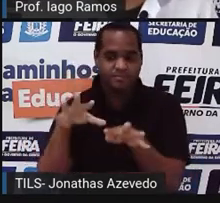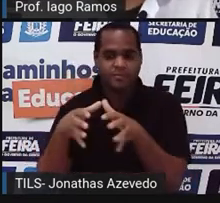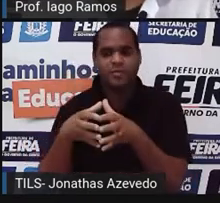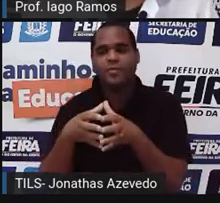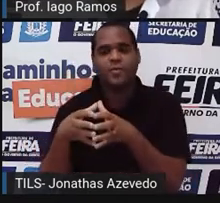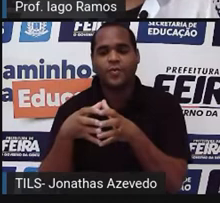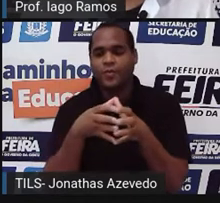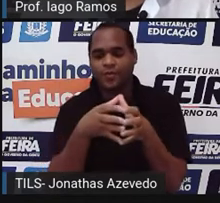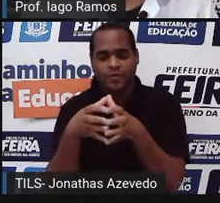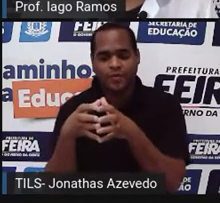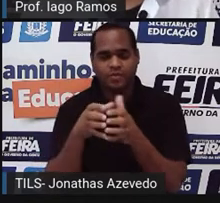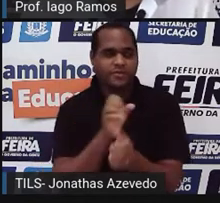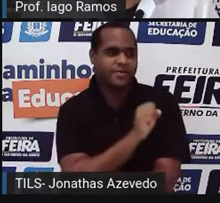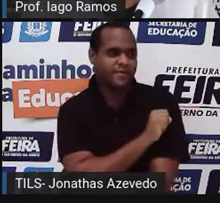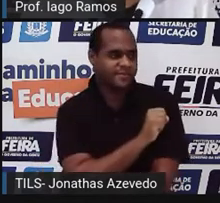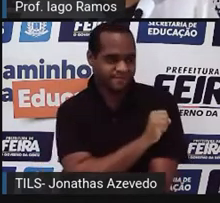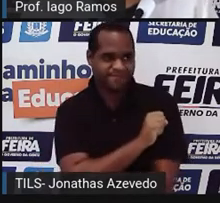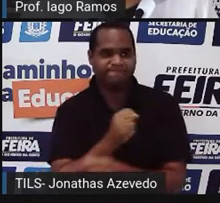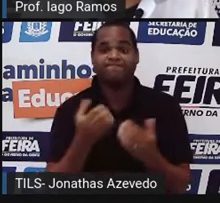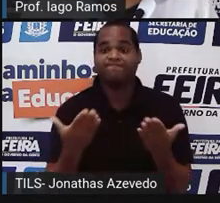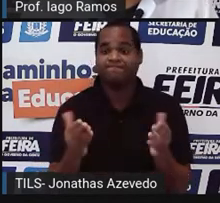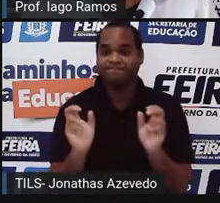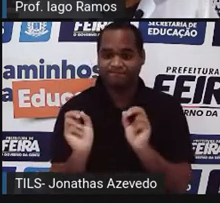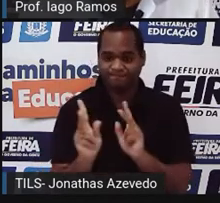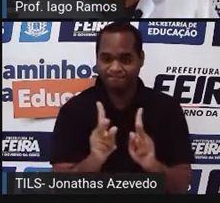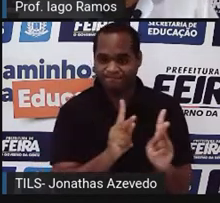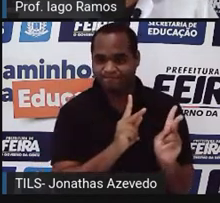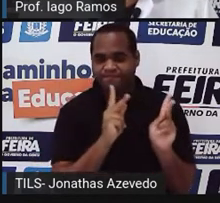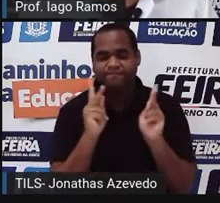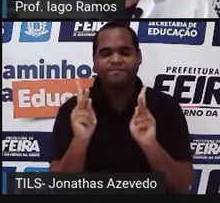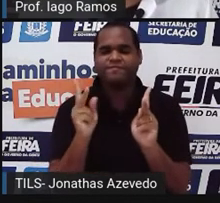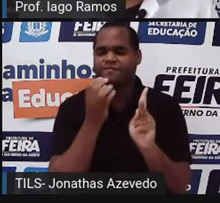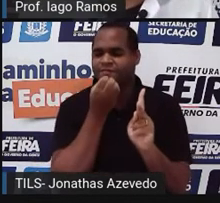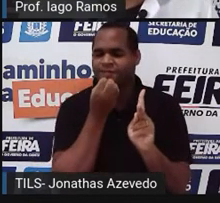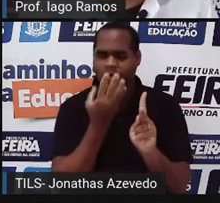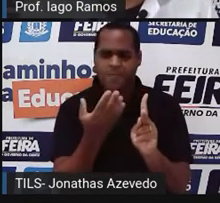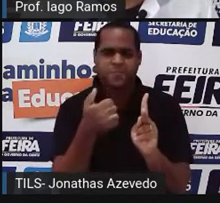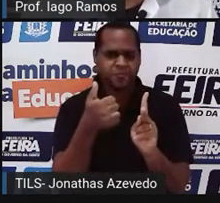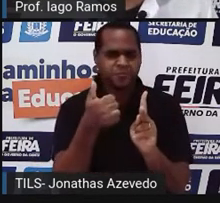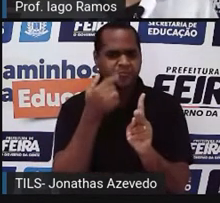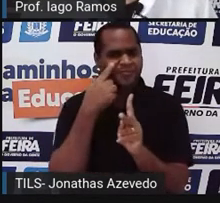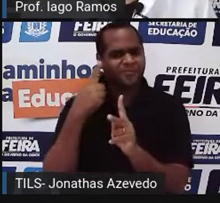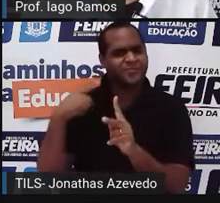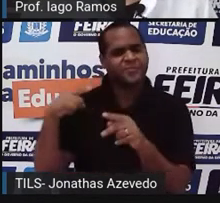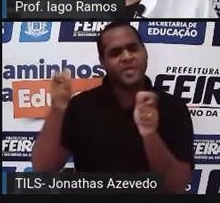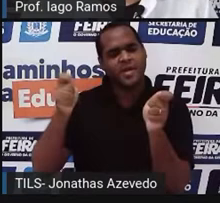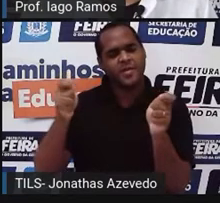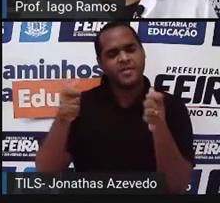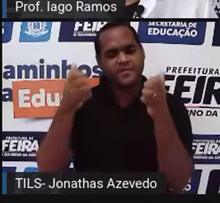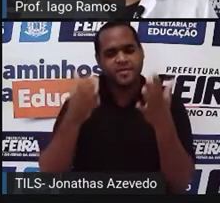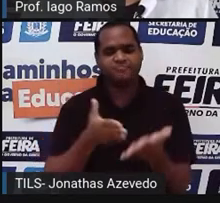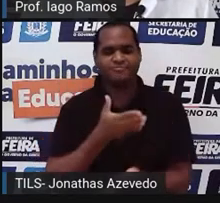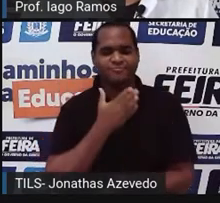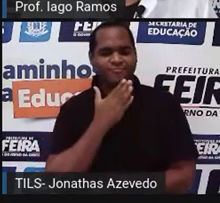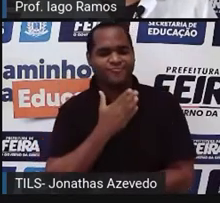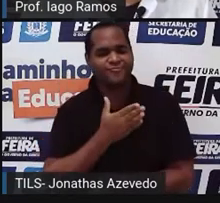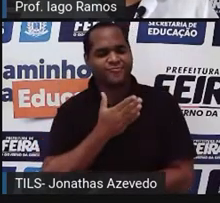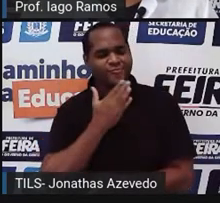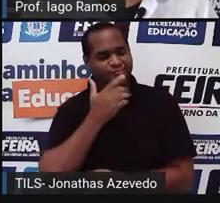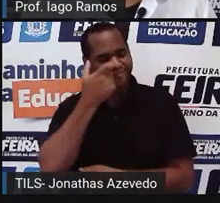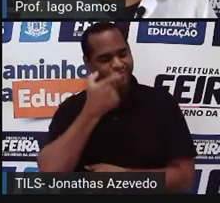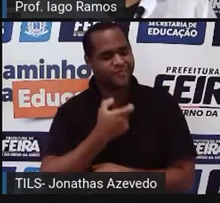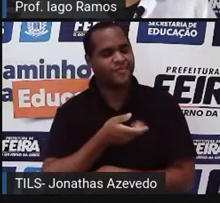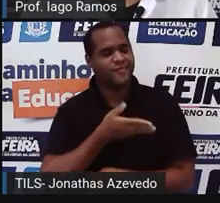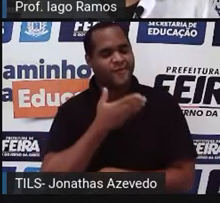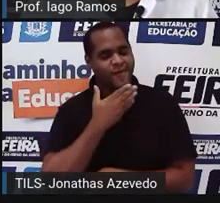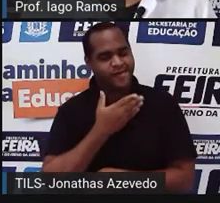turmas de oitavo ano, tá bom? Beleza? Bom, bem possível que você já me conheça, tá bom? Mas eu